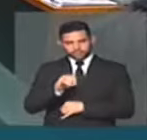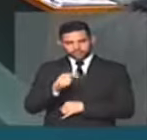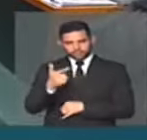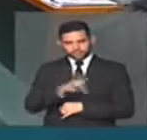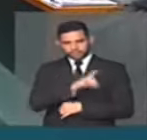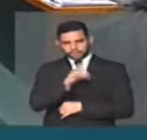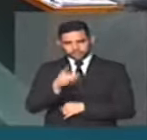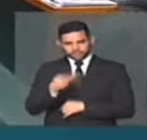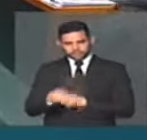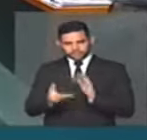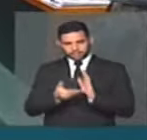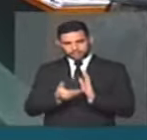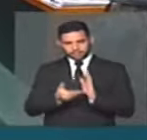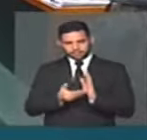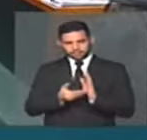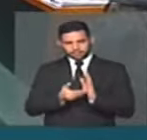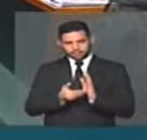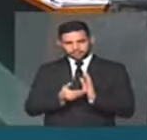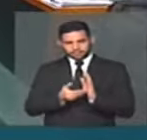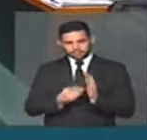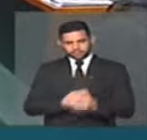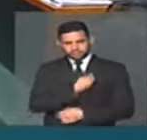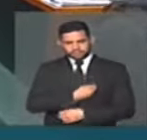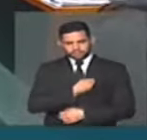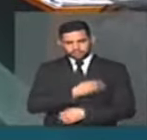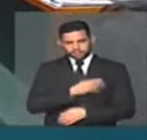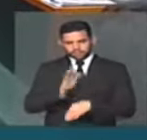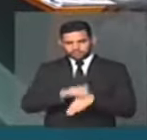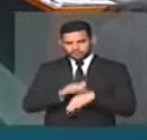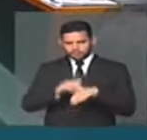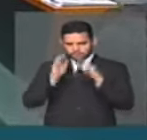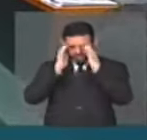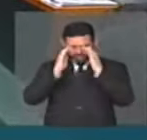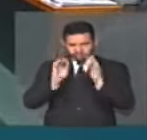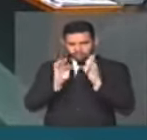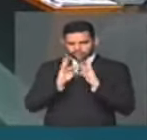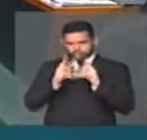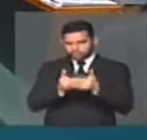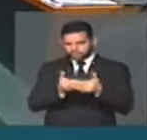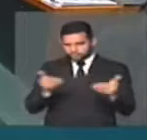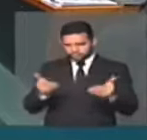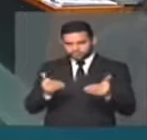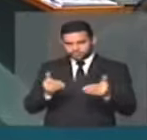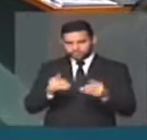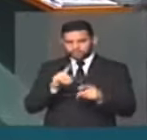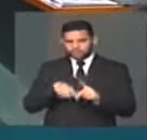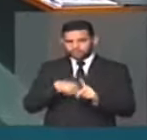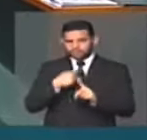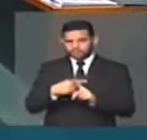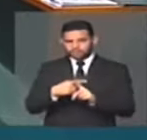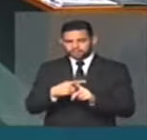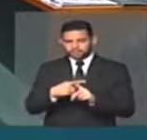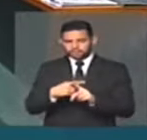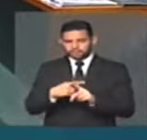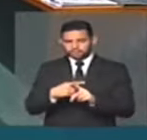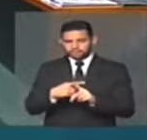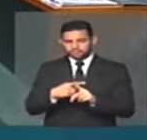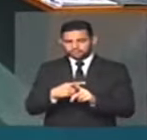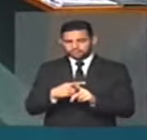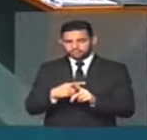está há 2 dias aqui nessa casa, se comportando com enorme respeito a todos, com enorme